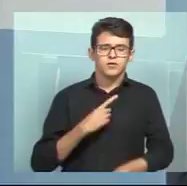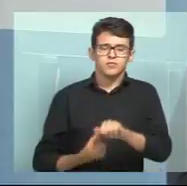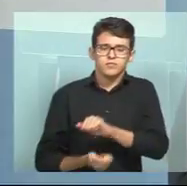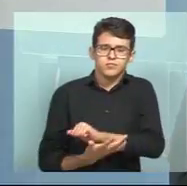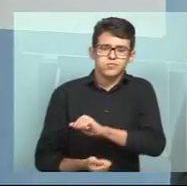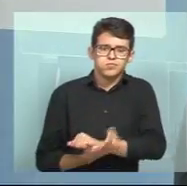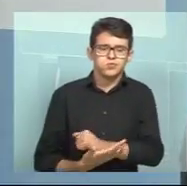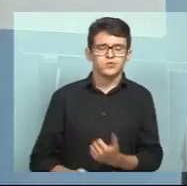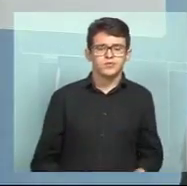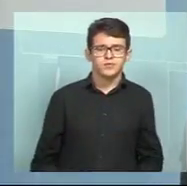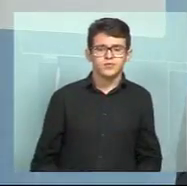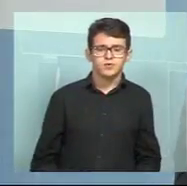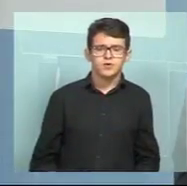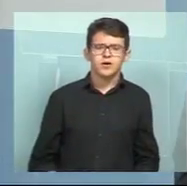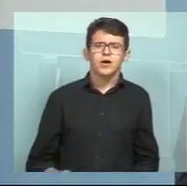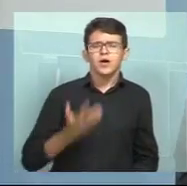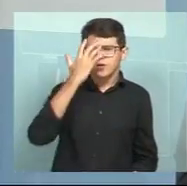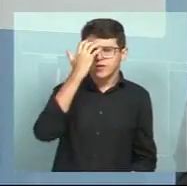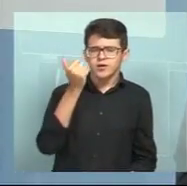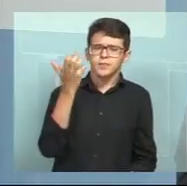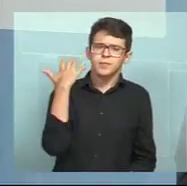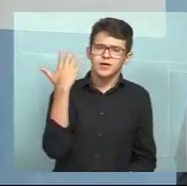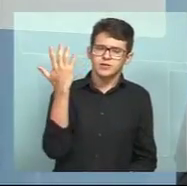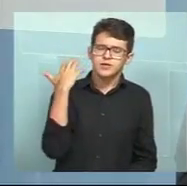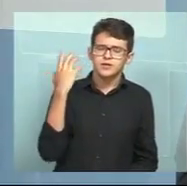seu governo. E foram feitas mesmo.